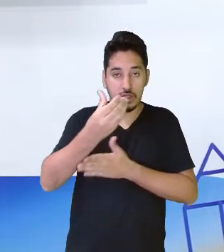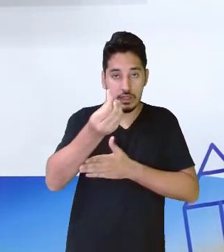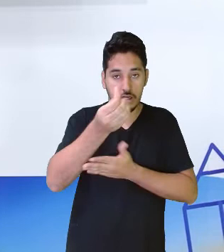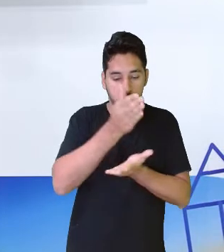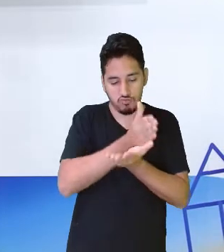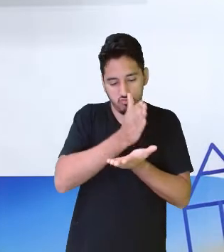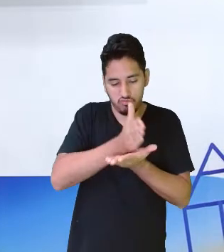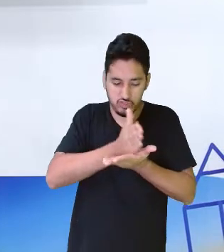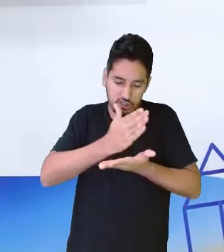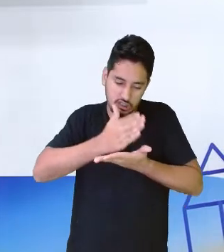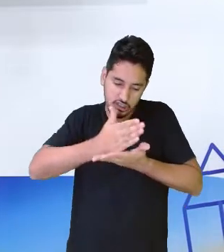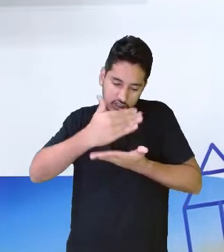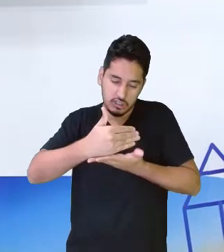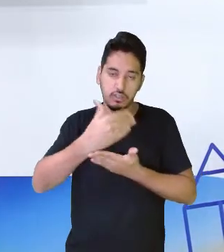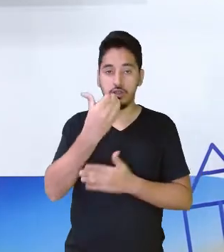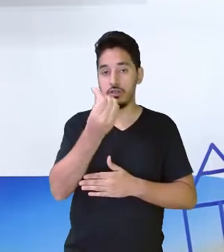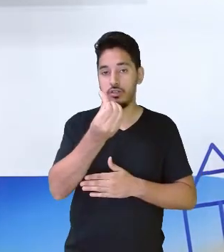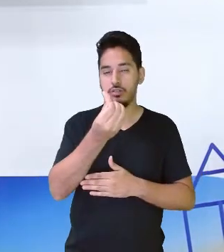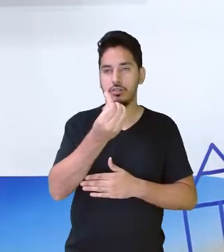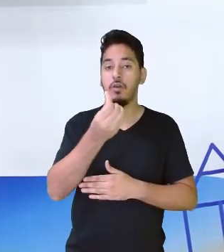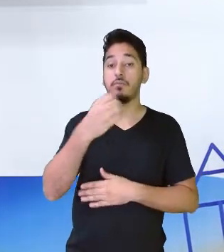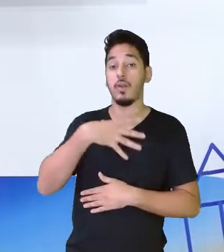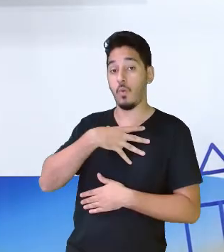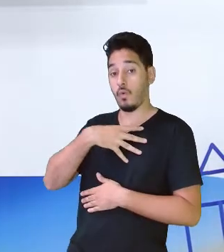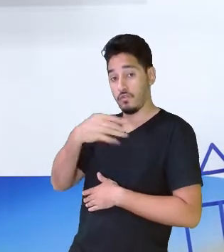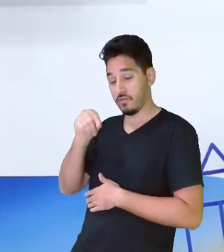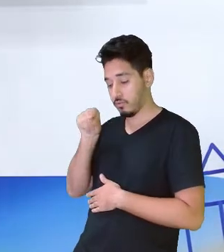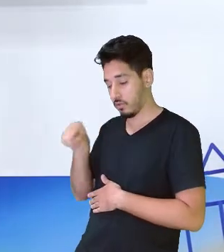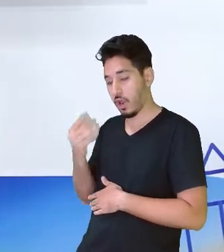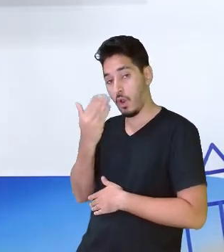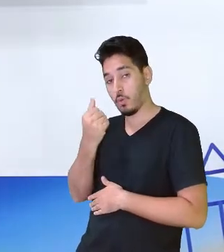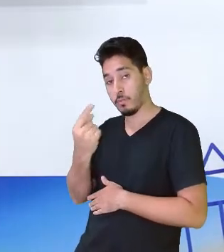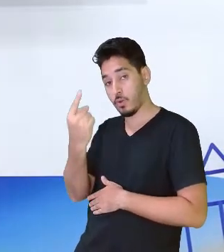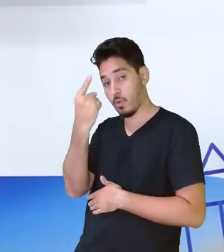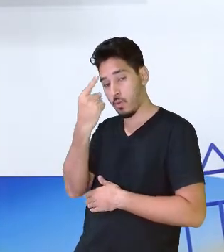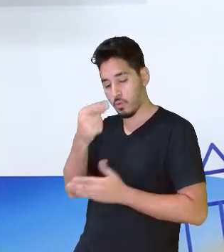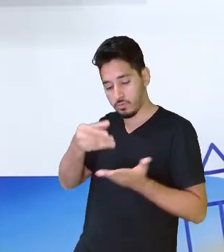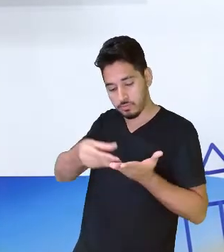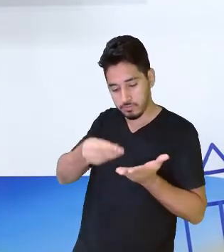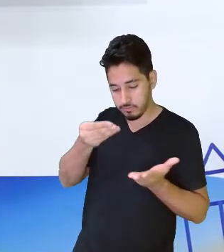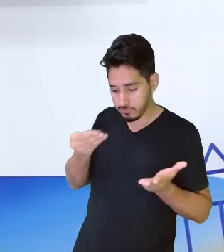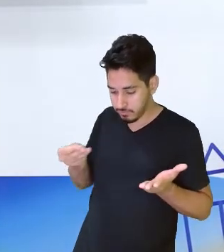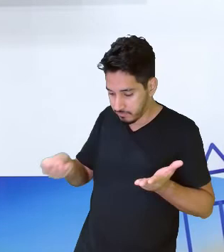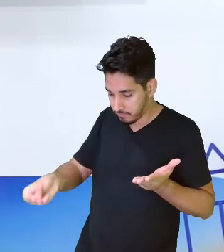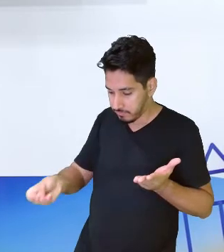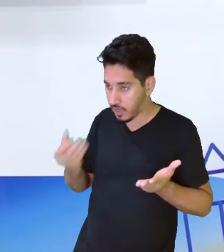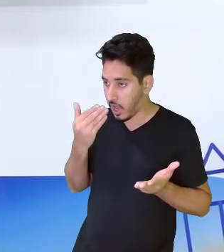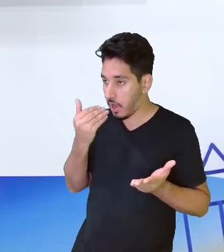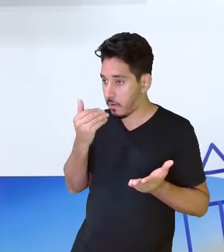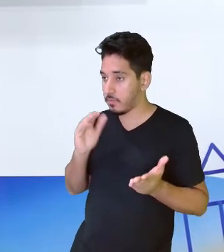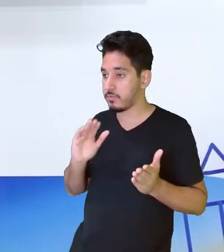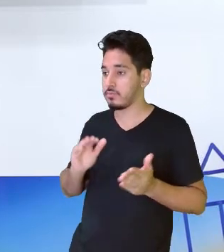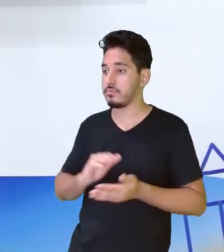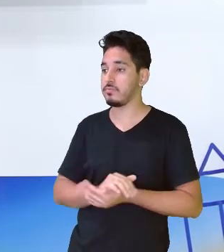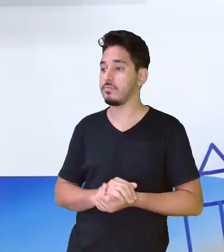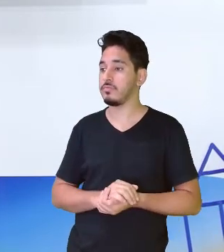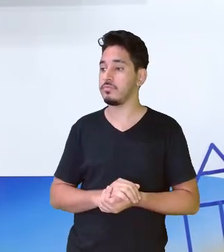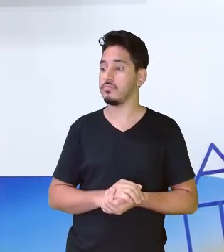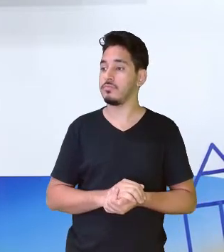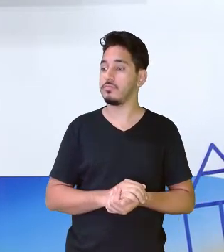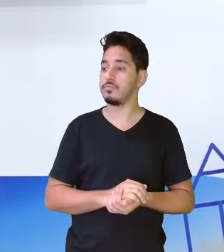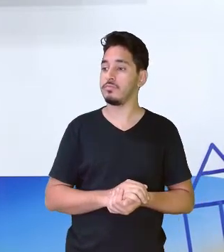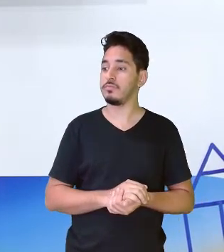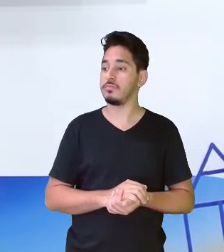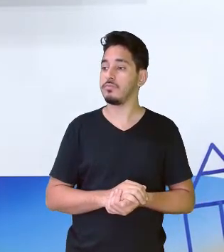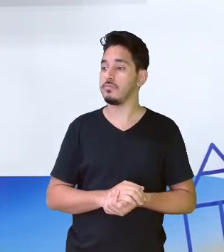certo? O filho dela comeu um pedaço, então ele só comeu esse